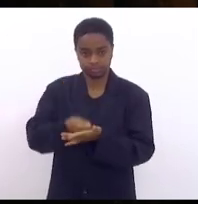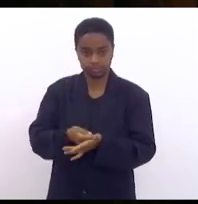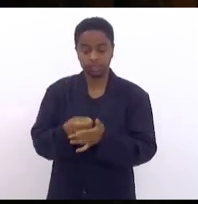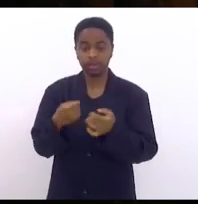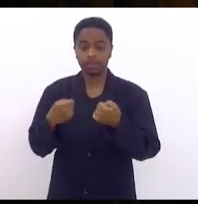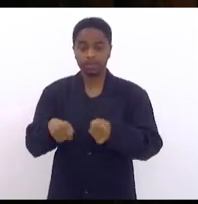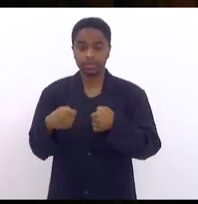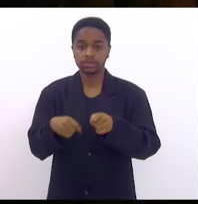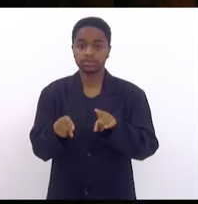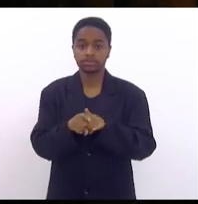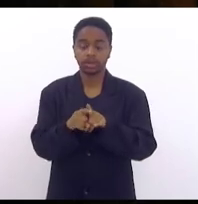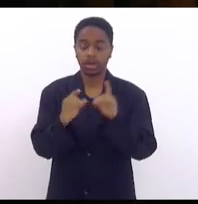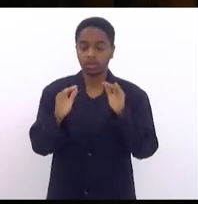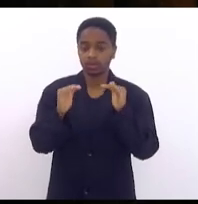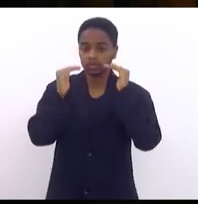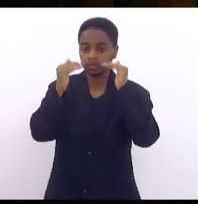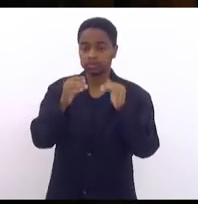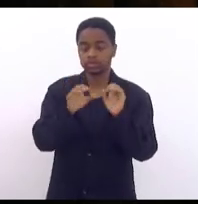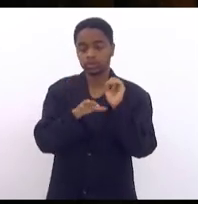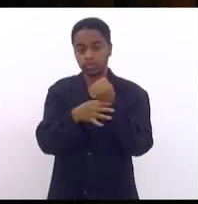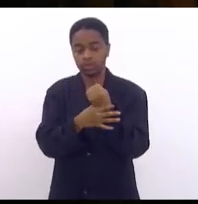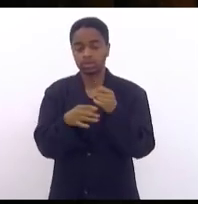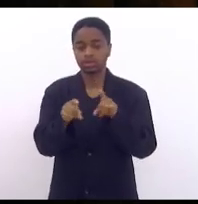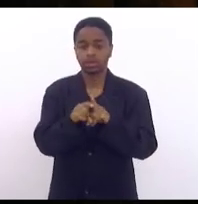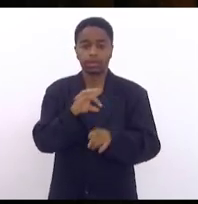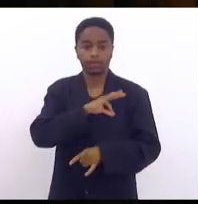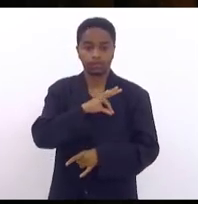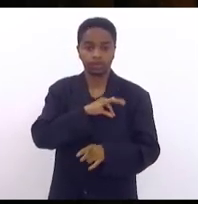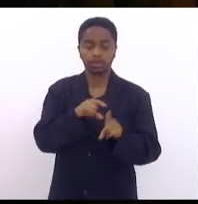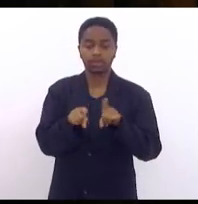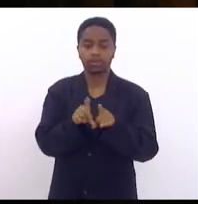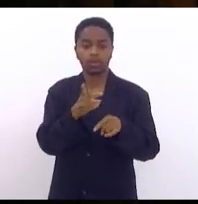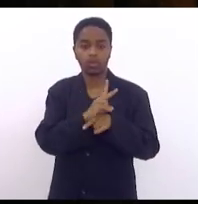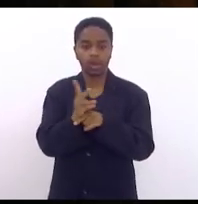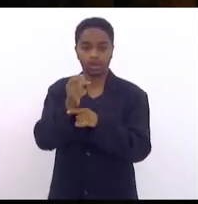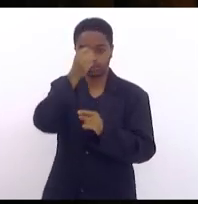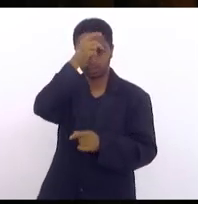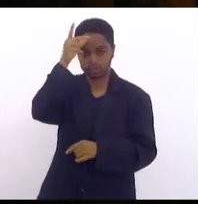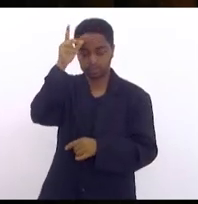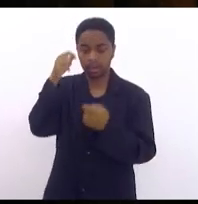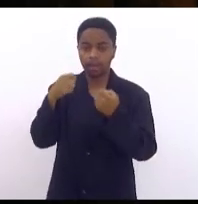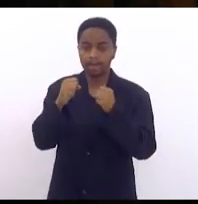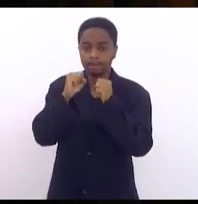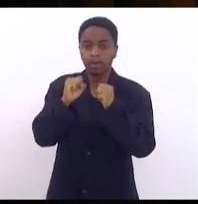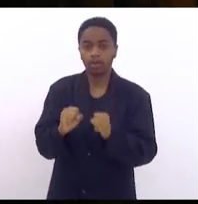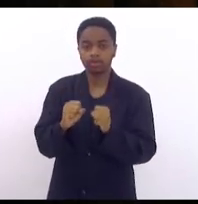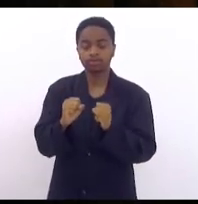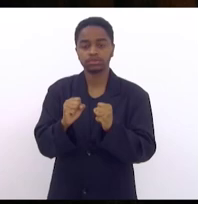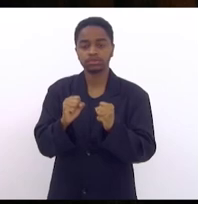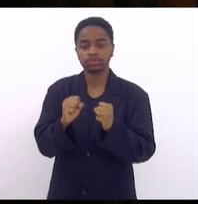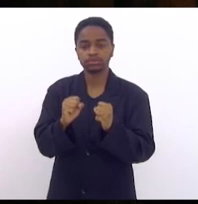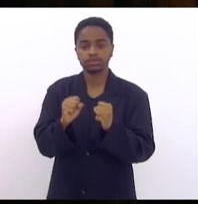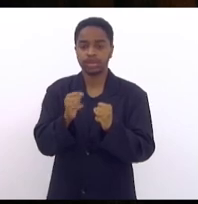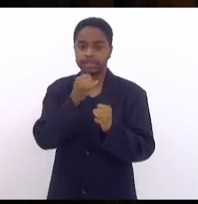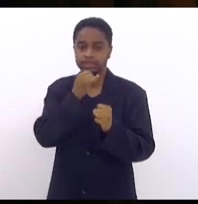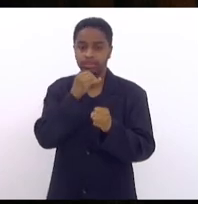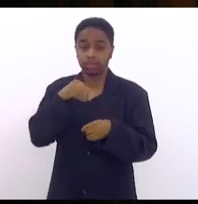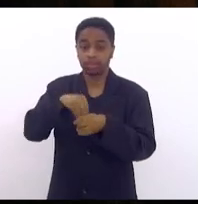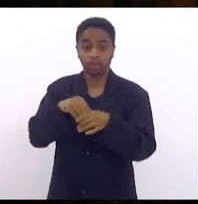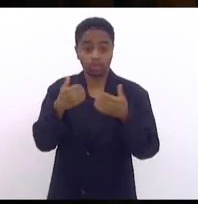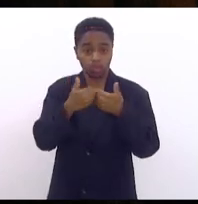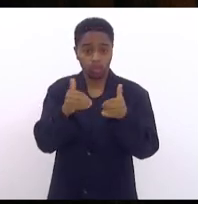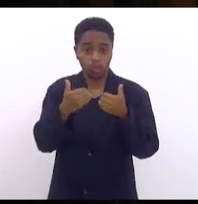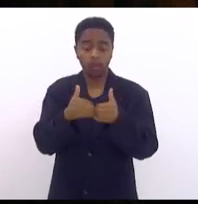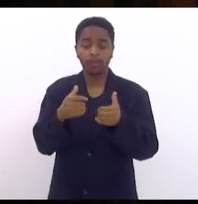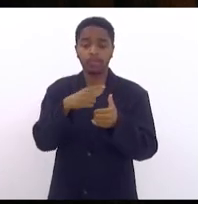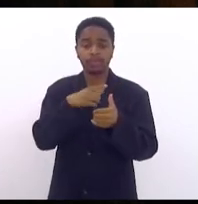de segurança, incluindo a Guarda Municipal, a Polícia Militar, possam, por exemplo, fazer abordagens nos ônibus repleto